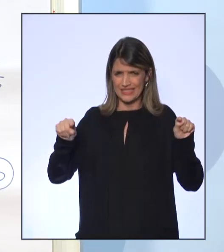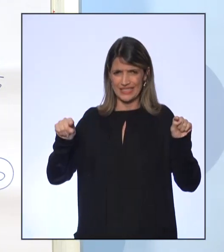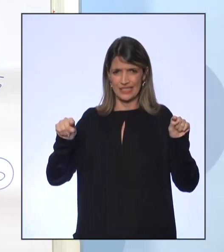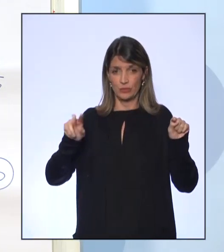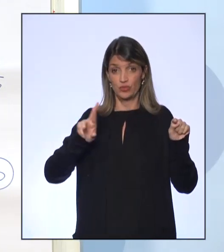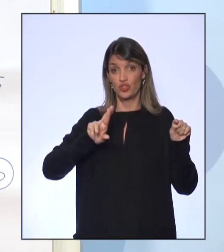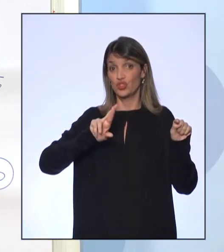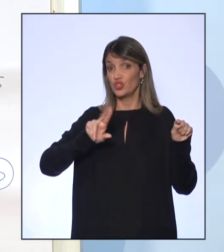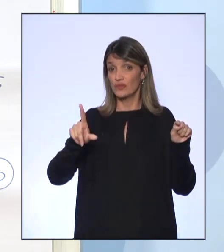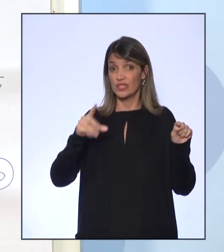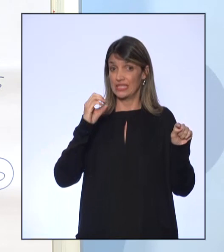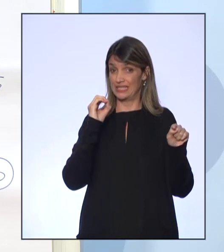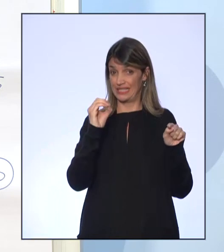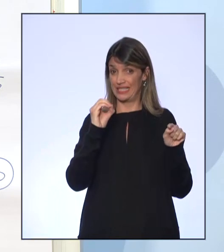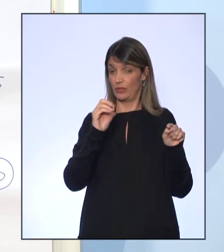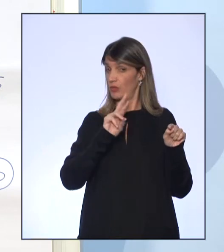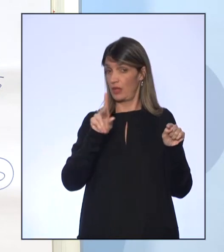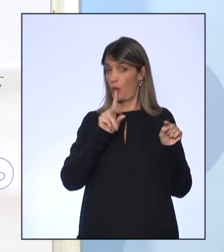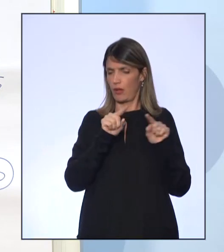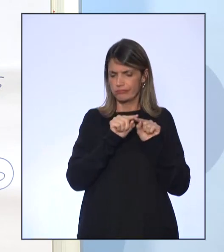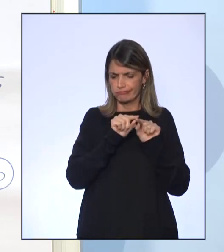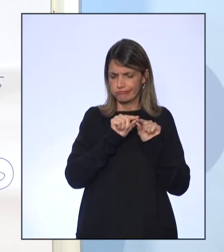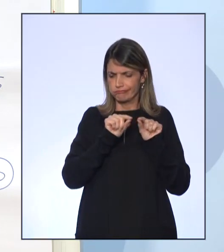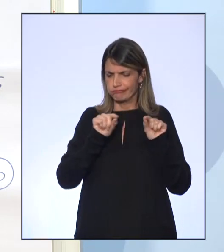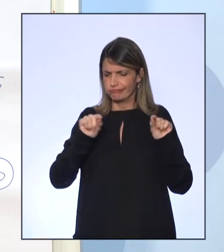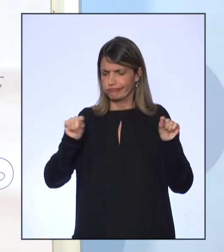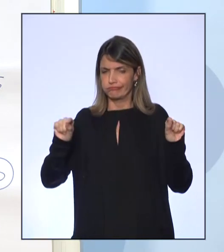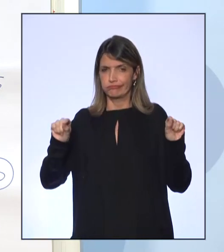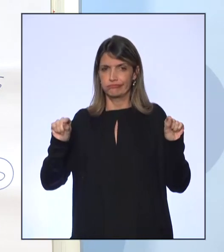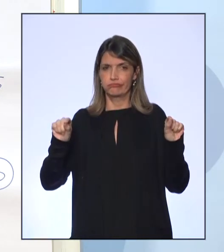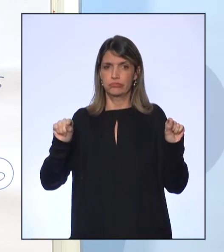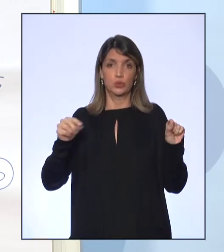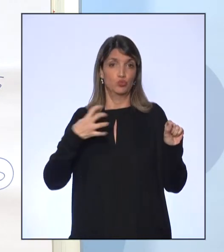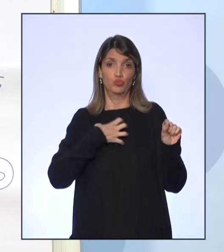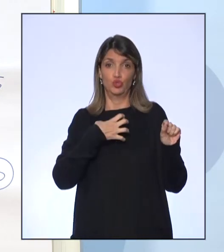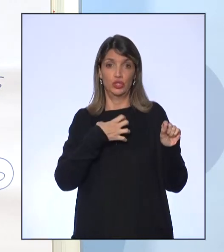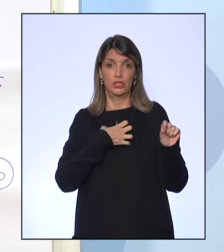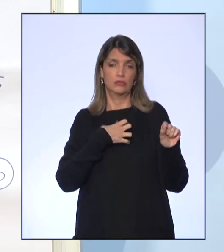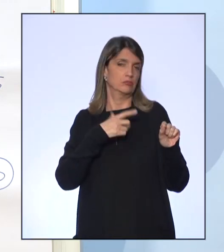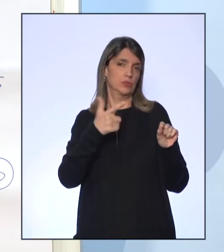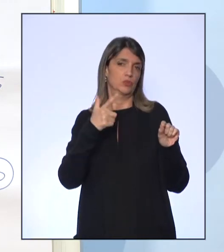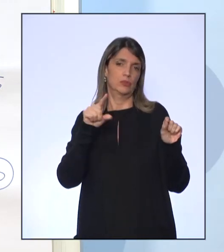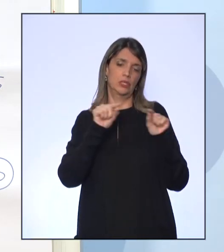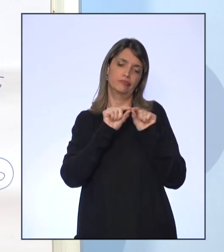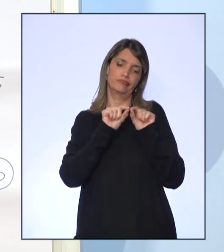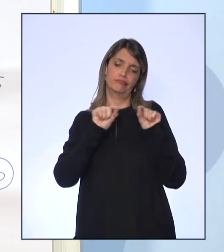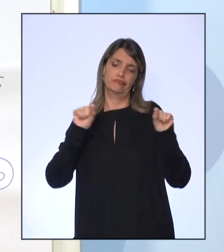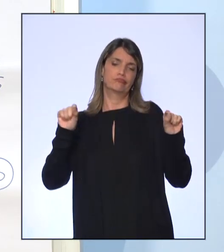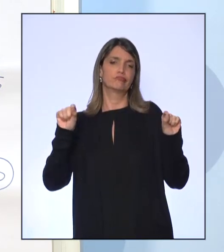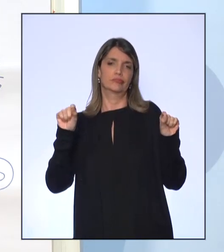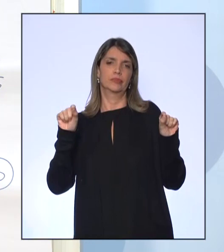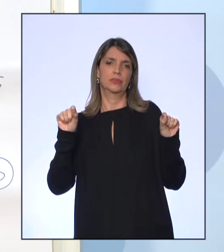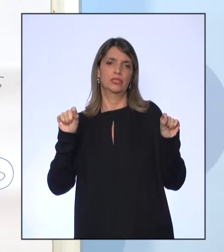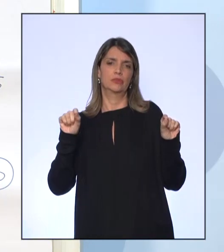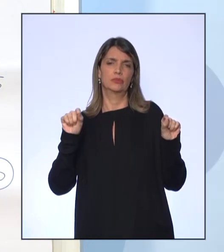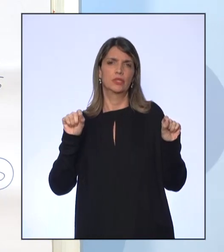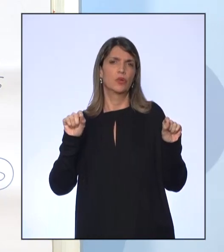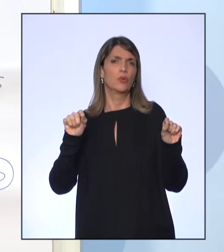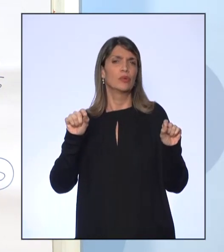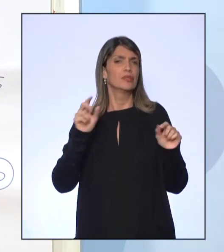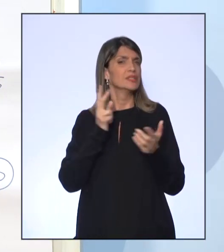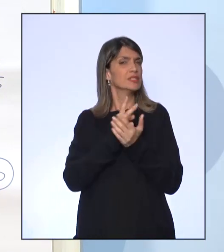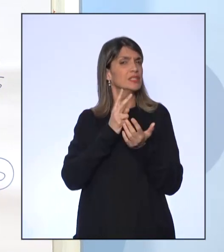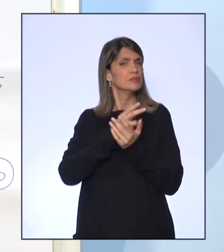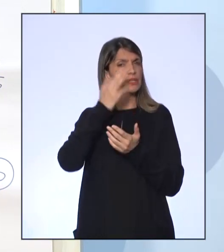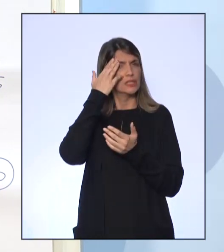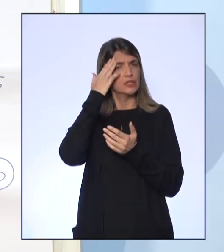zero, ele não está alinhado. É uma forma com que vocês vão enxergar que ele não tem alinhamento, beleza? Tentem sempre entender,